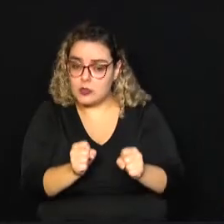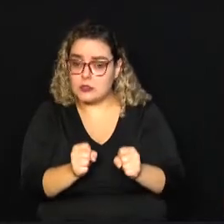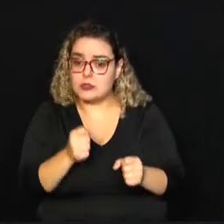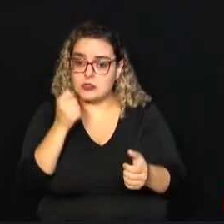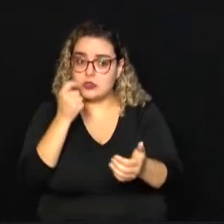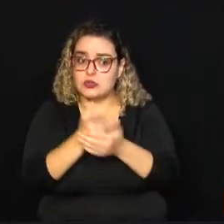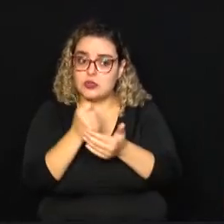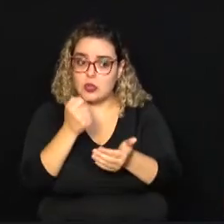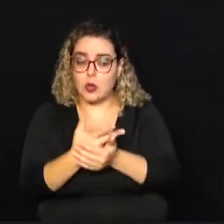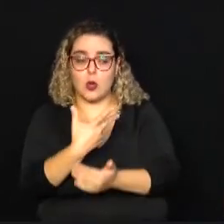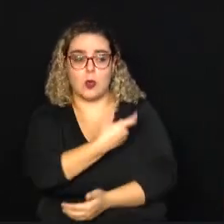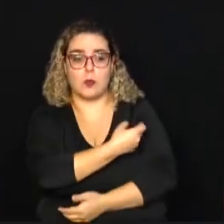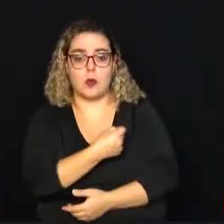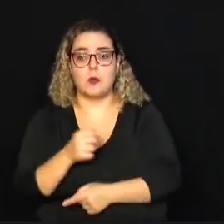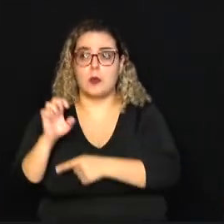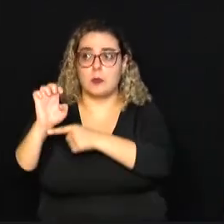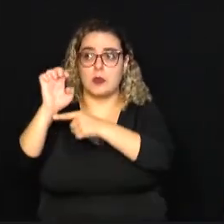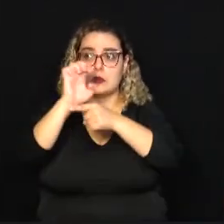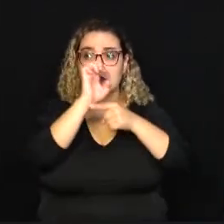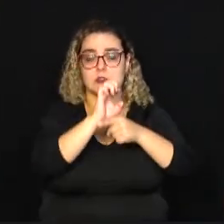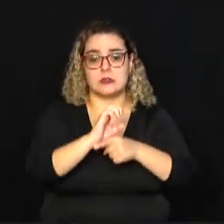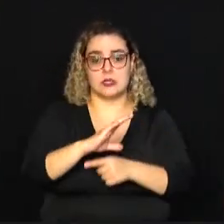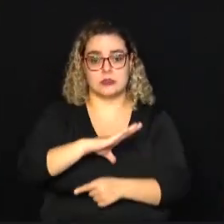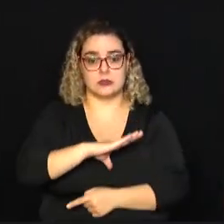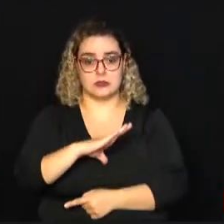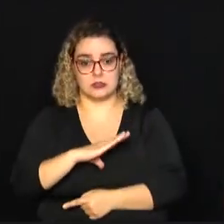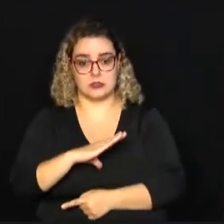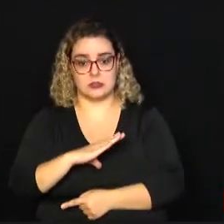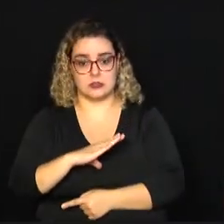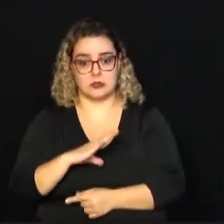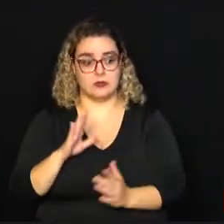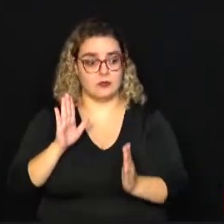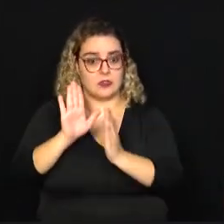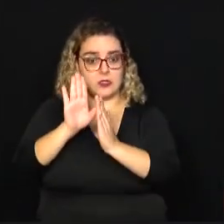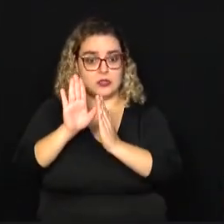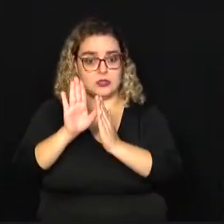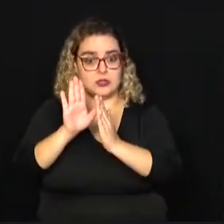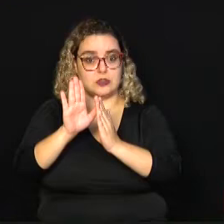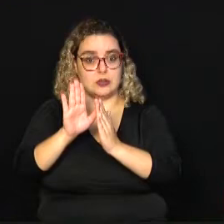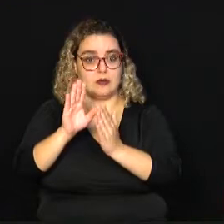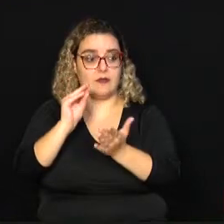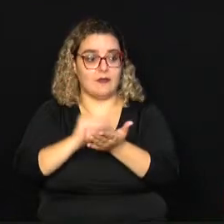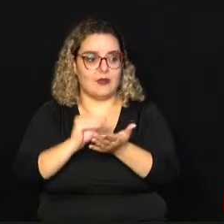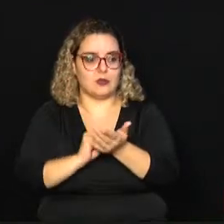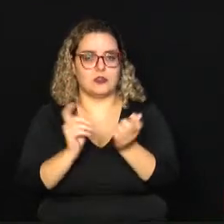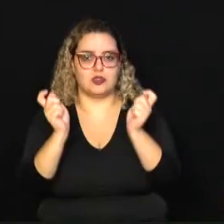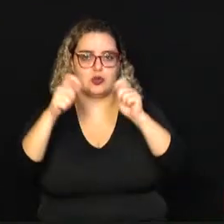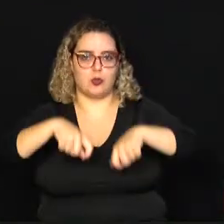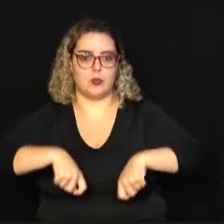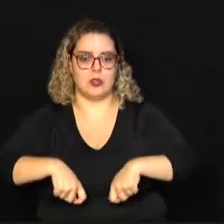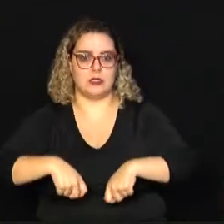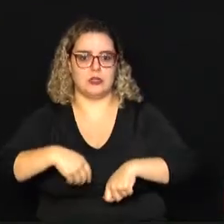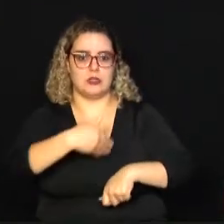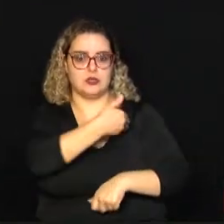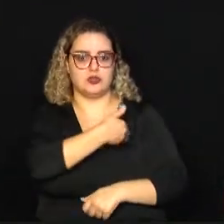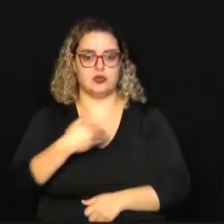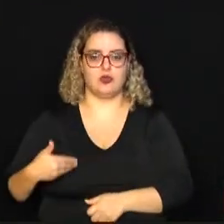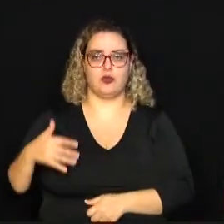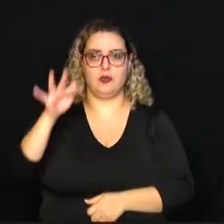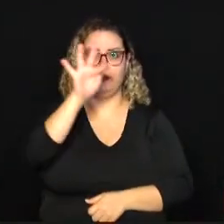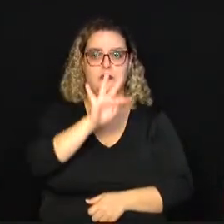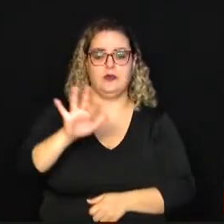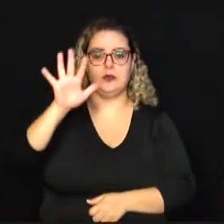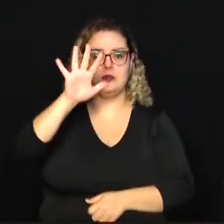por estados e municípios diante da incompetência do governo federal? Então, são essas duas questões,